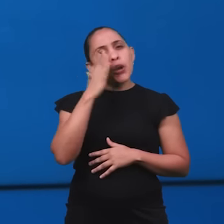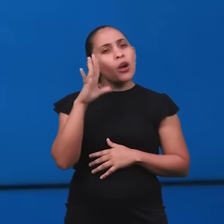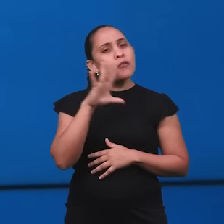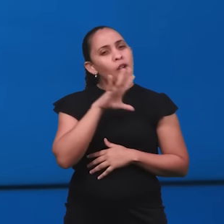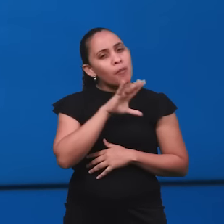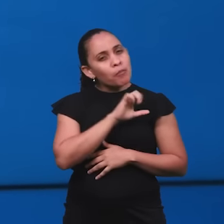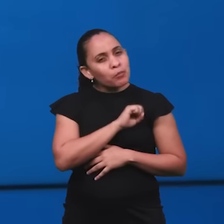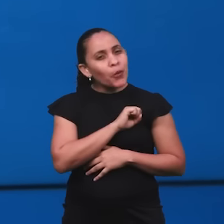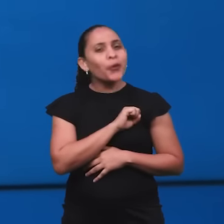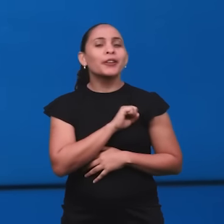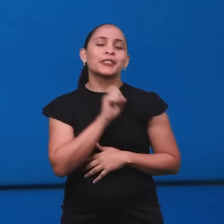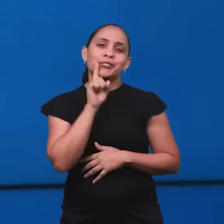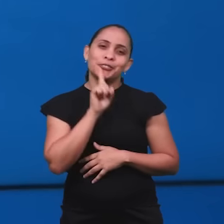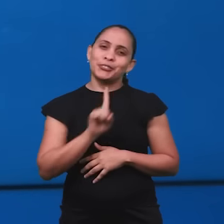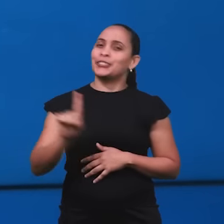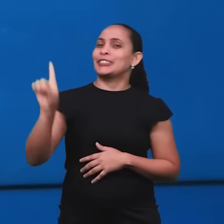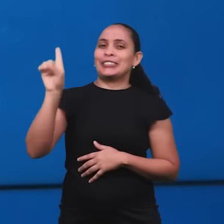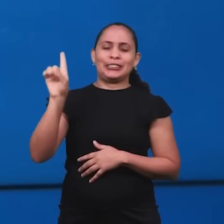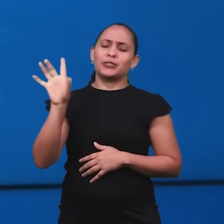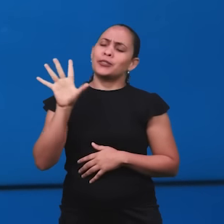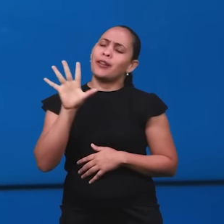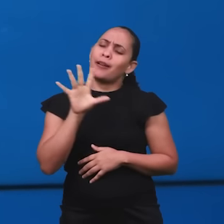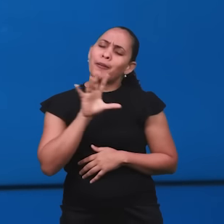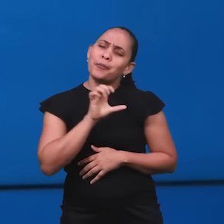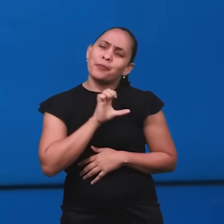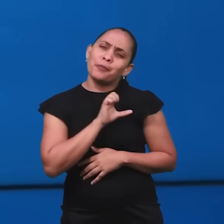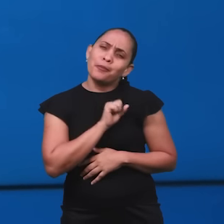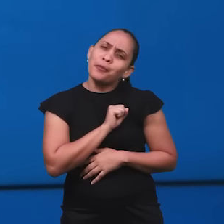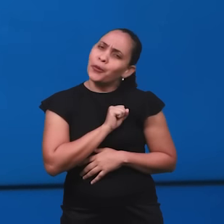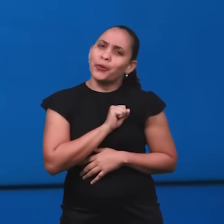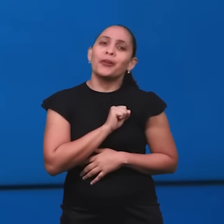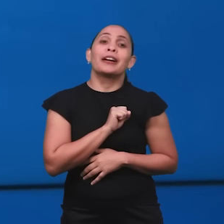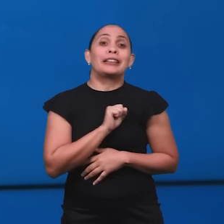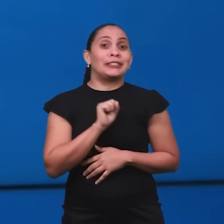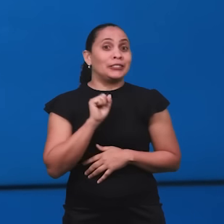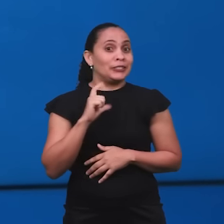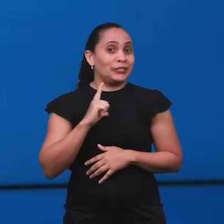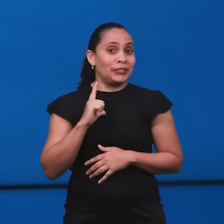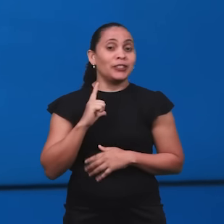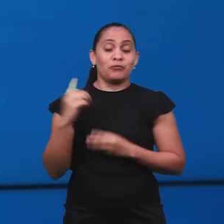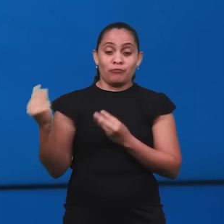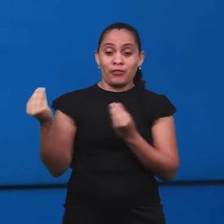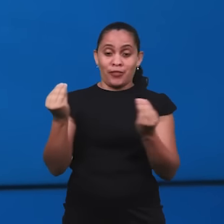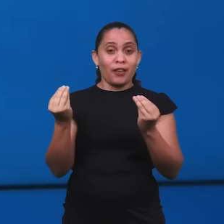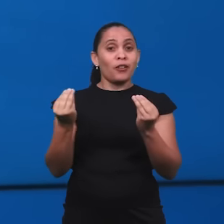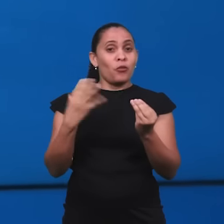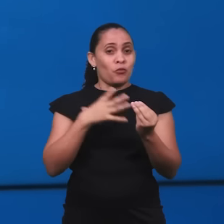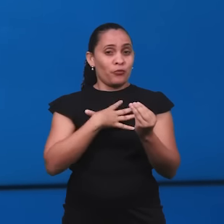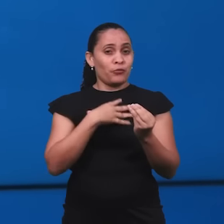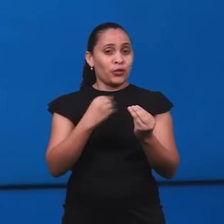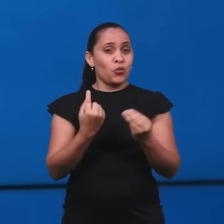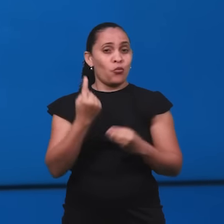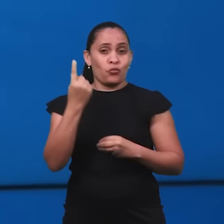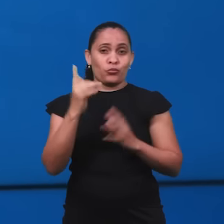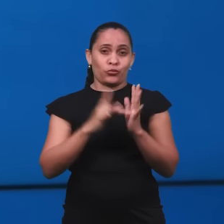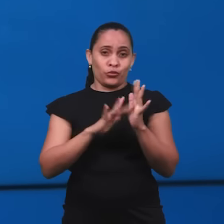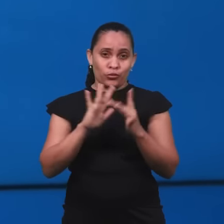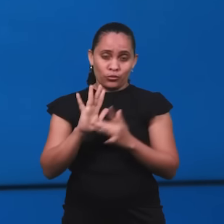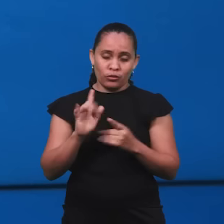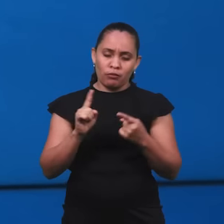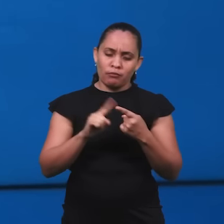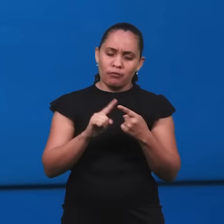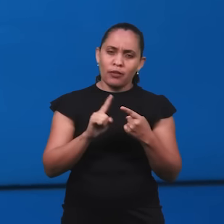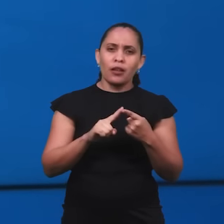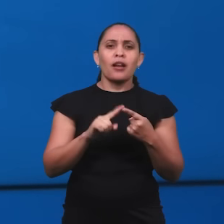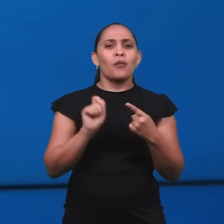de Jesus. Deus que nos amou a tal ponto de nos dar Jesus. Então, por isso, a cor azul fala do amor de